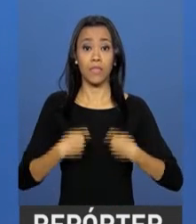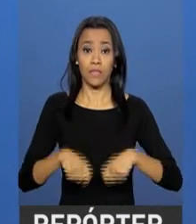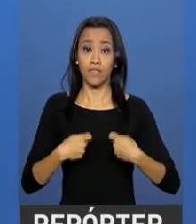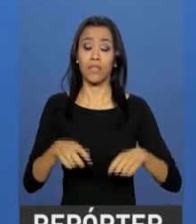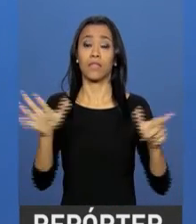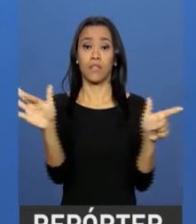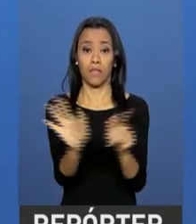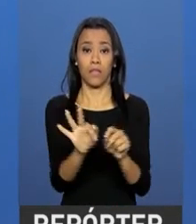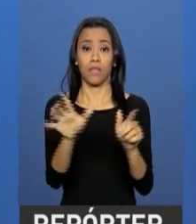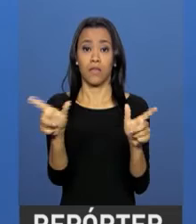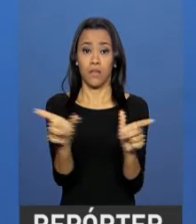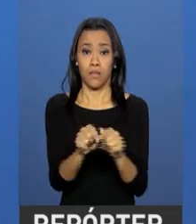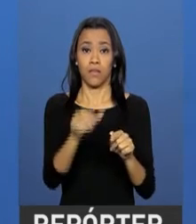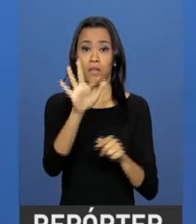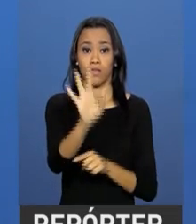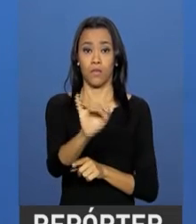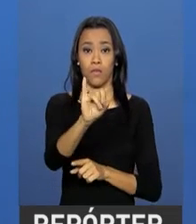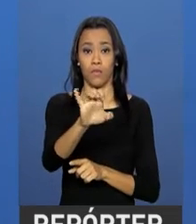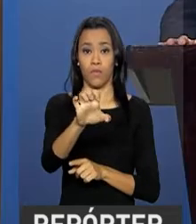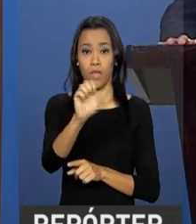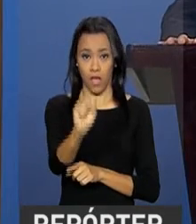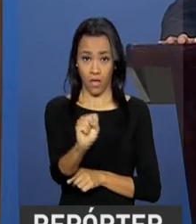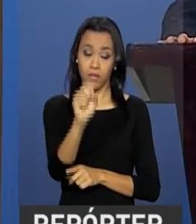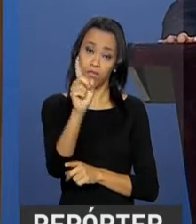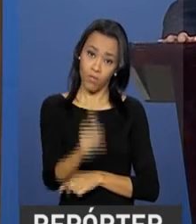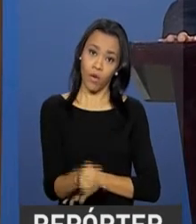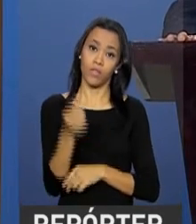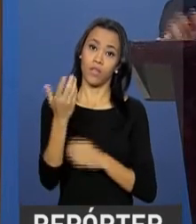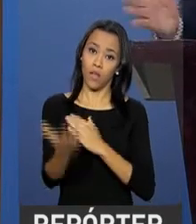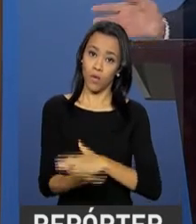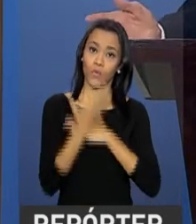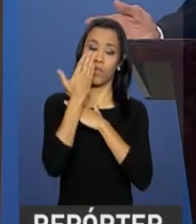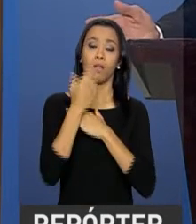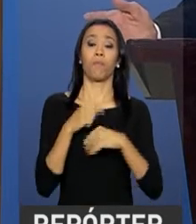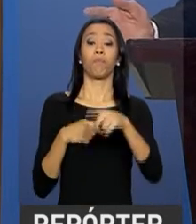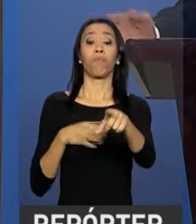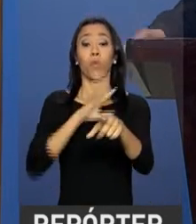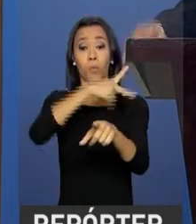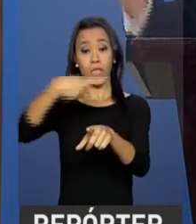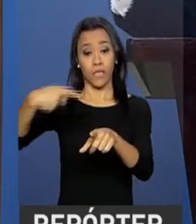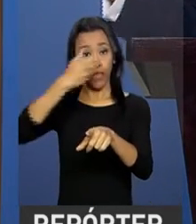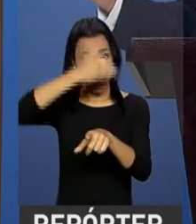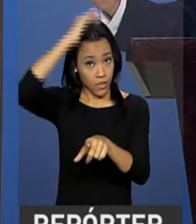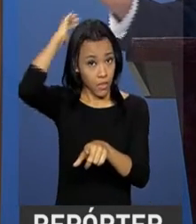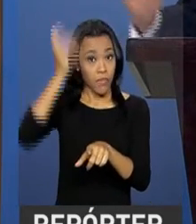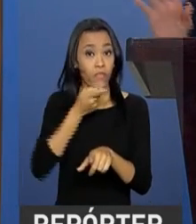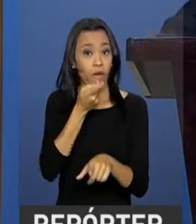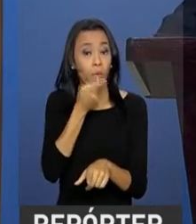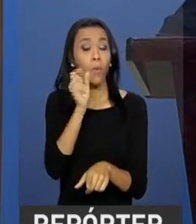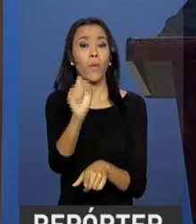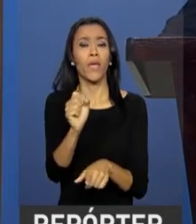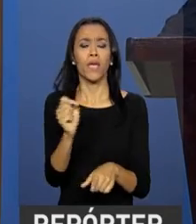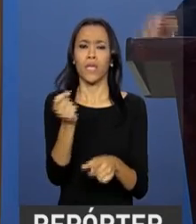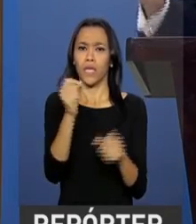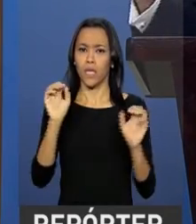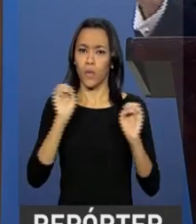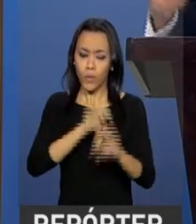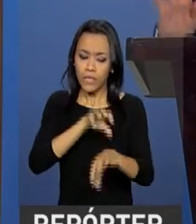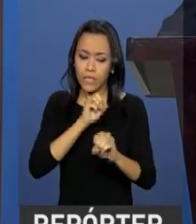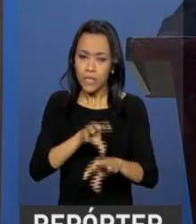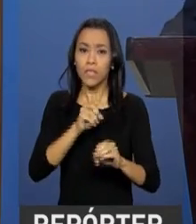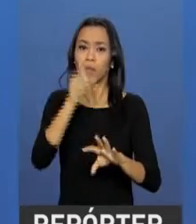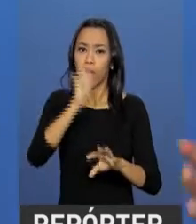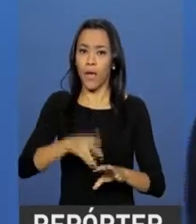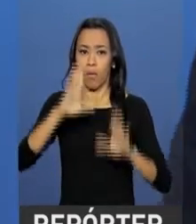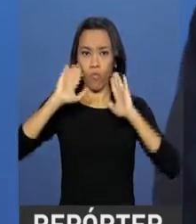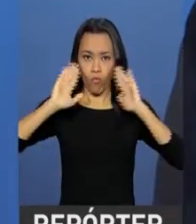FIES possam ser atendidos. O presidente em exercício, Michel Temer, disse que a educação é uma prioridade em seu